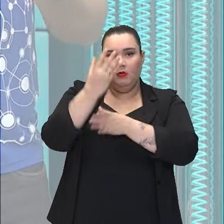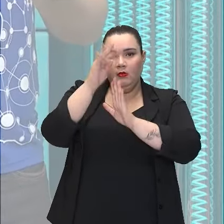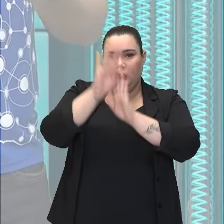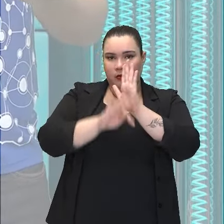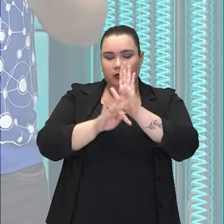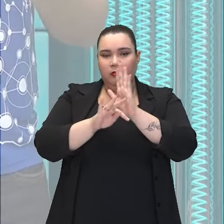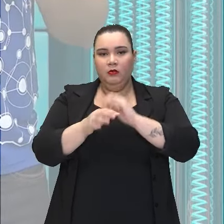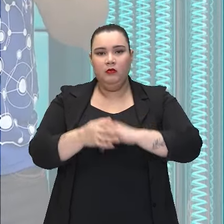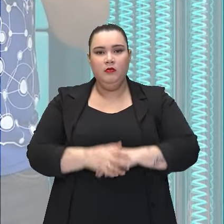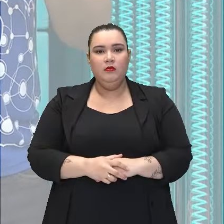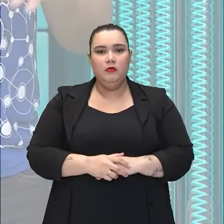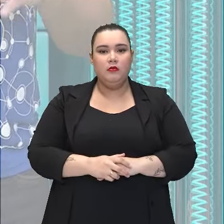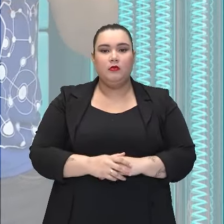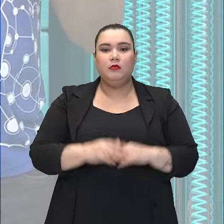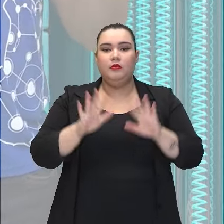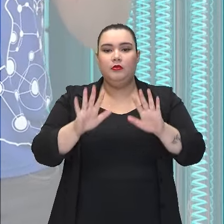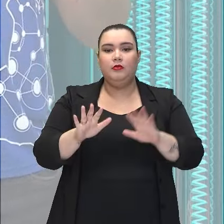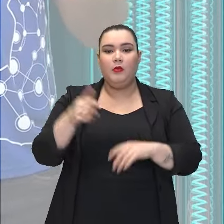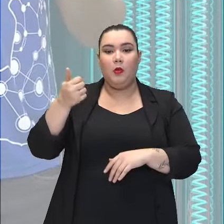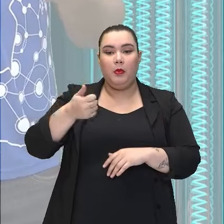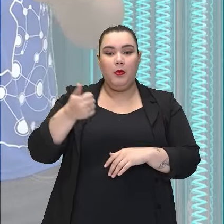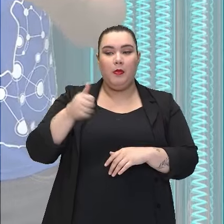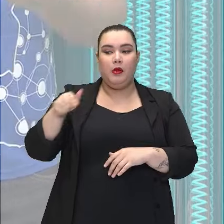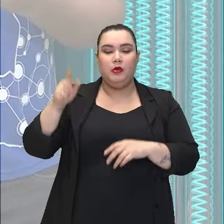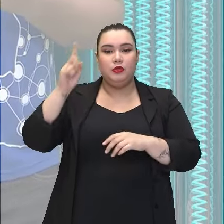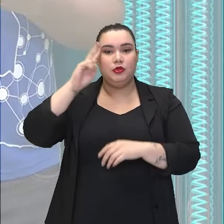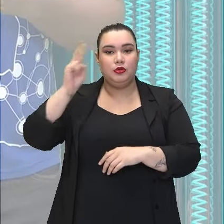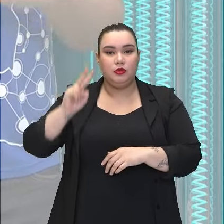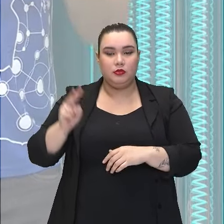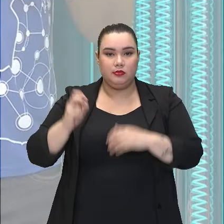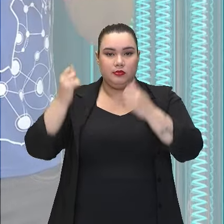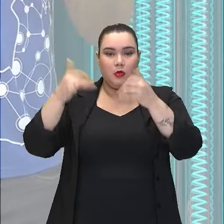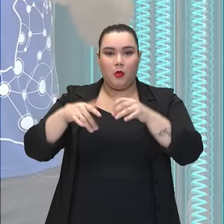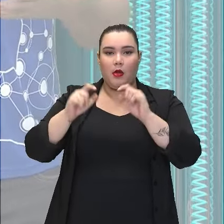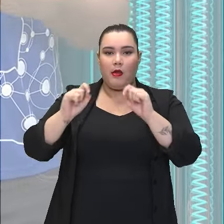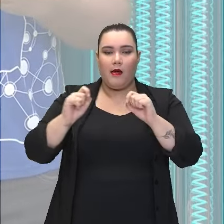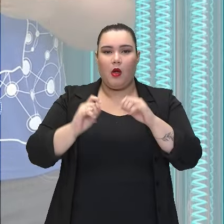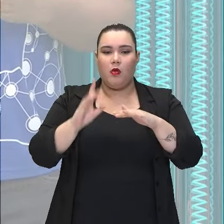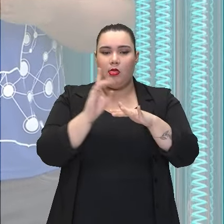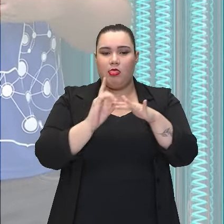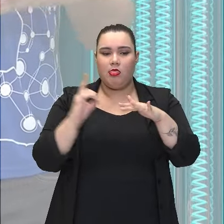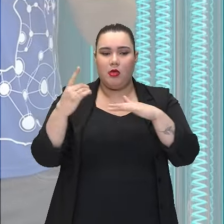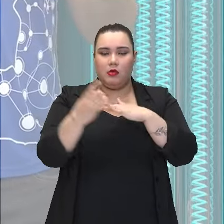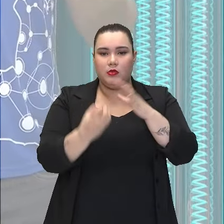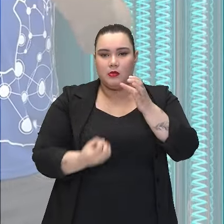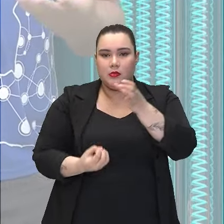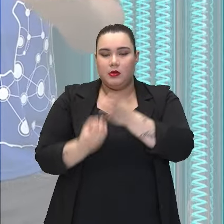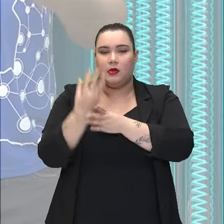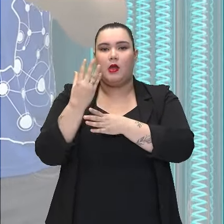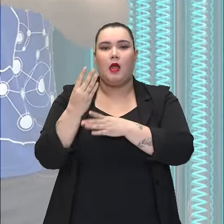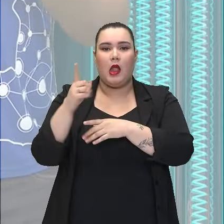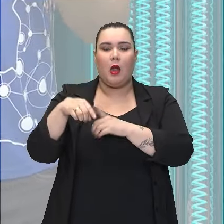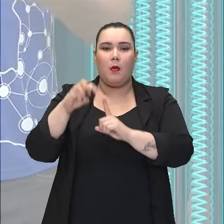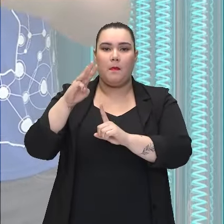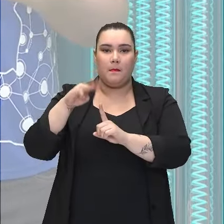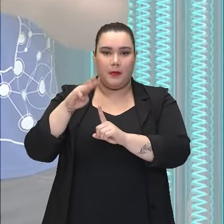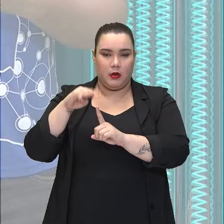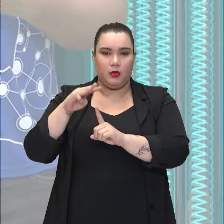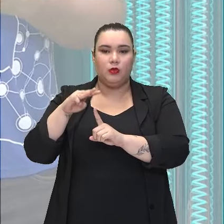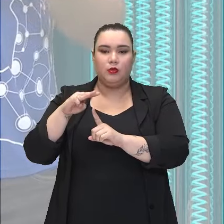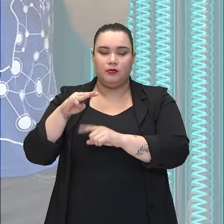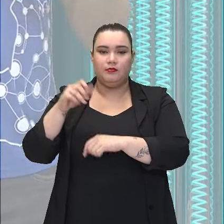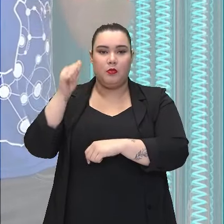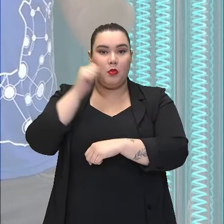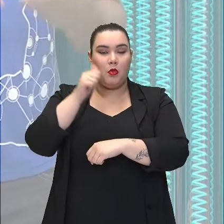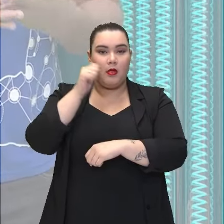primeiro conta uma história, por meio de uma transformação divina, a gente tem o surgimento aí do diamante, das